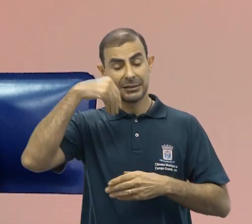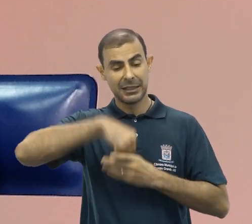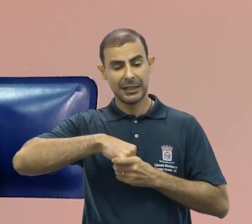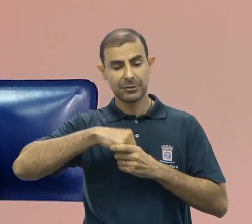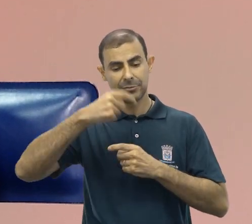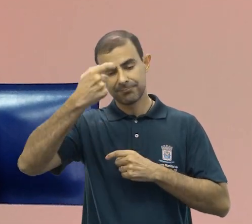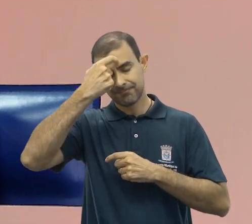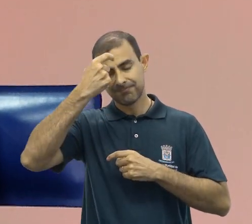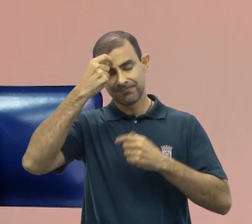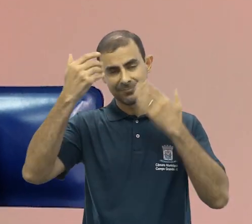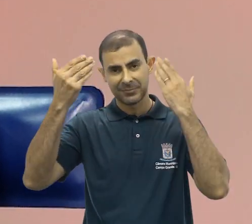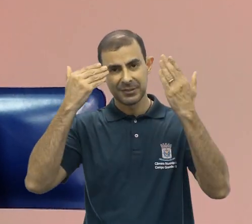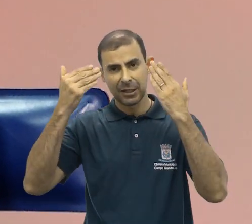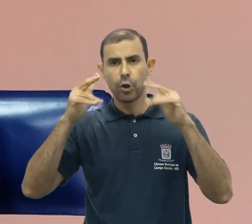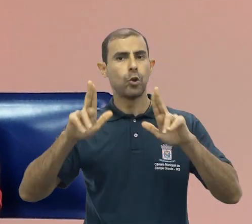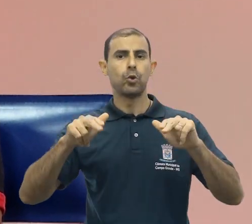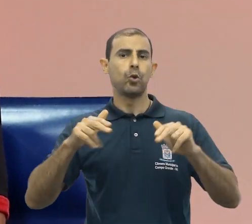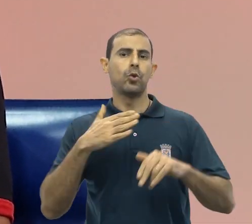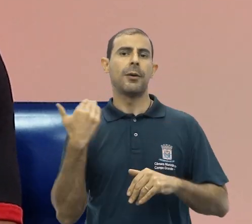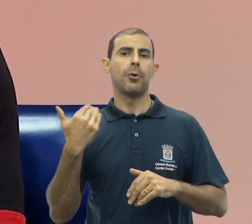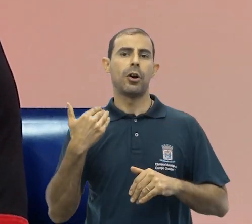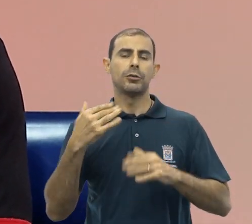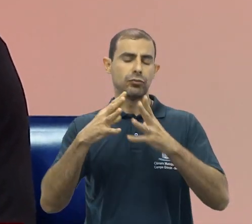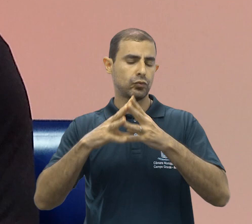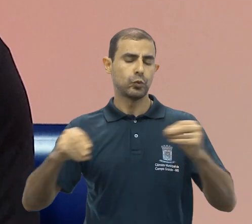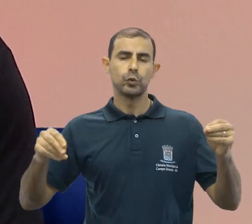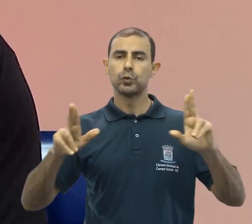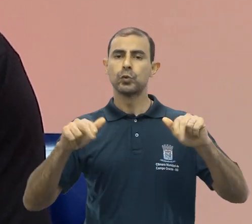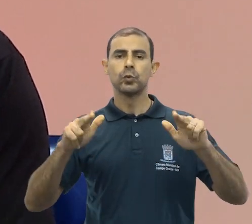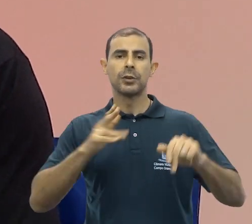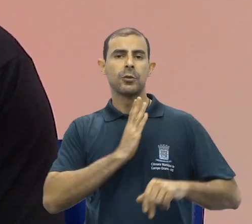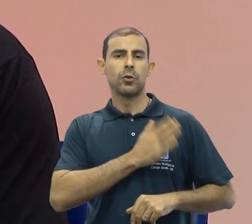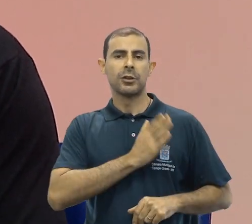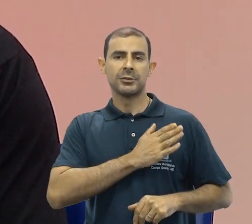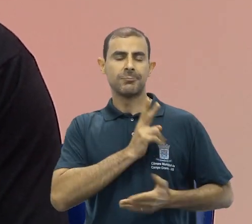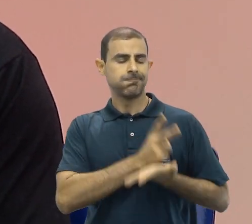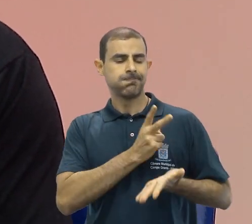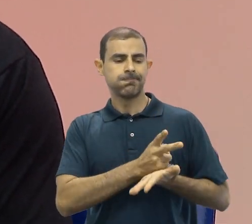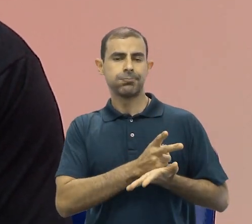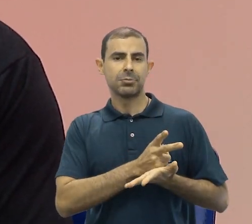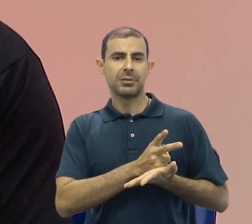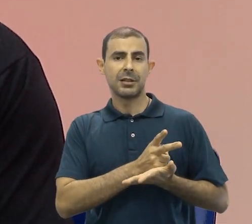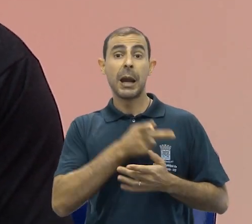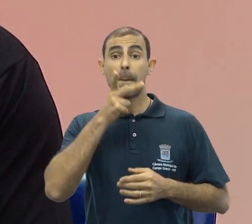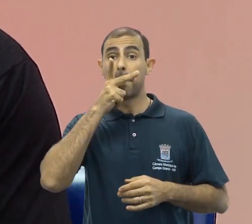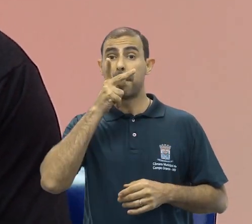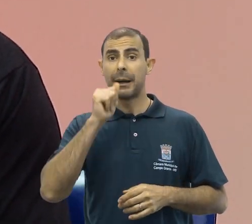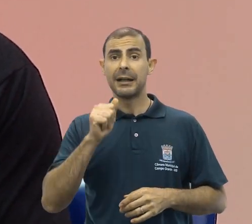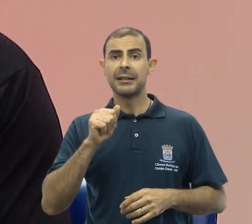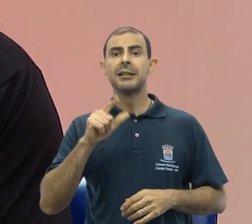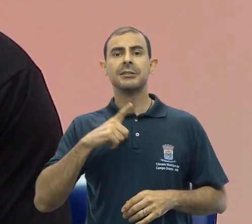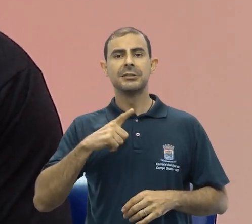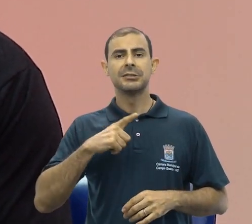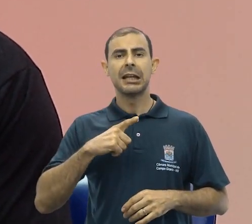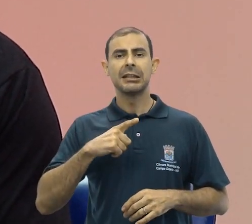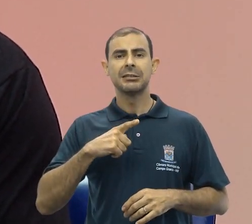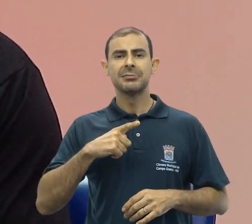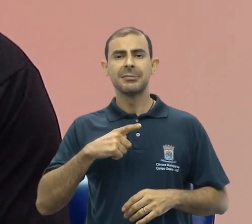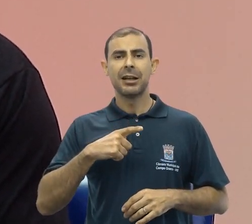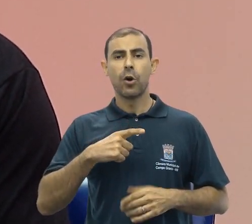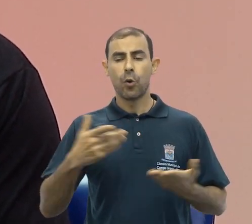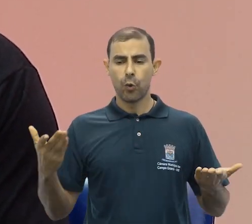emocionalmente, na nossa cabeça, eu aprendi que as pessoas não morrem jamais, na cabeça e no coração da gente. E meu pai está vivo, ele deixou um